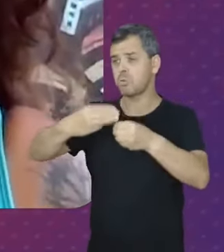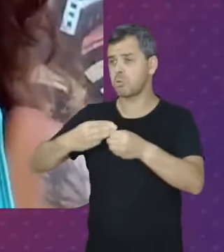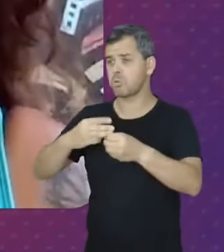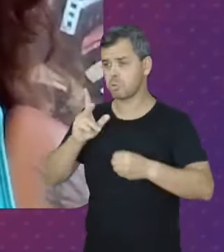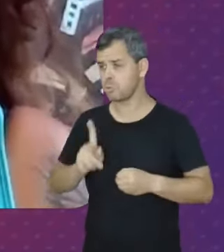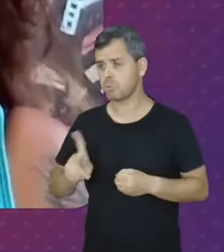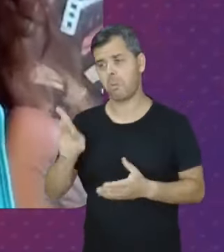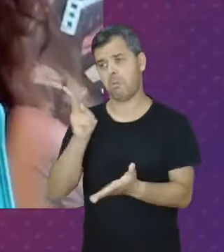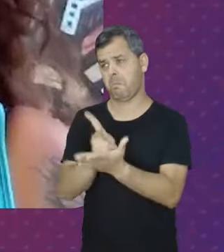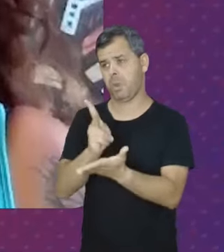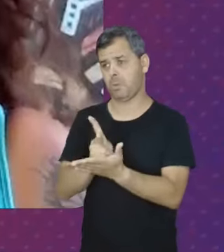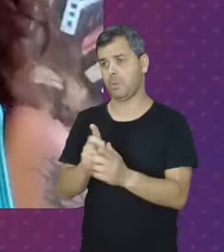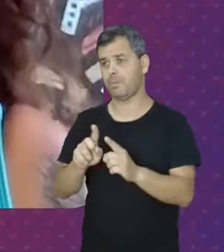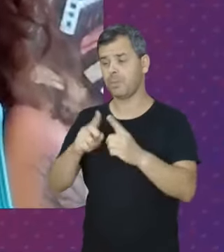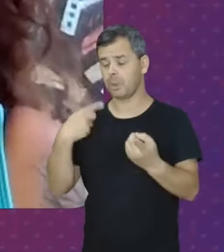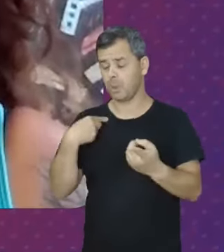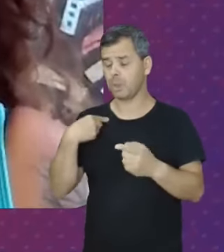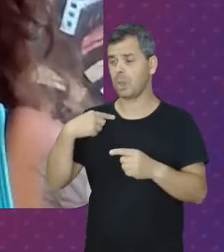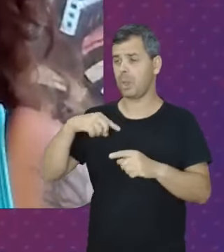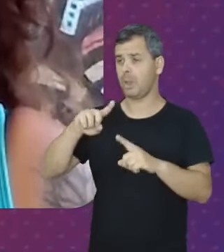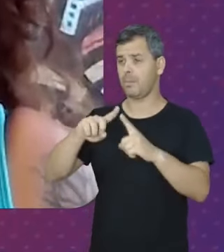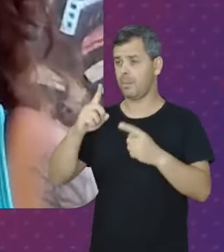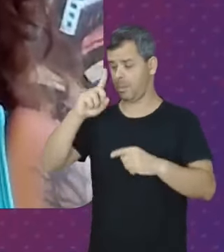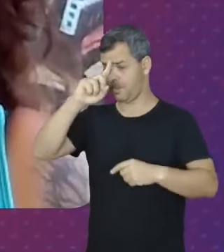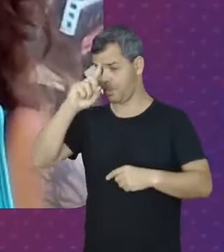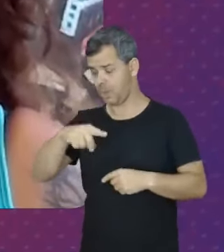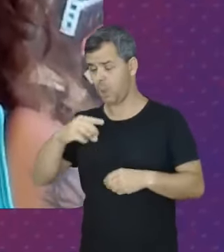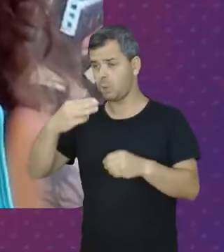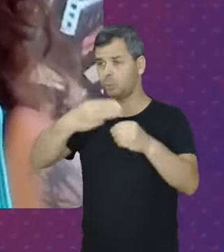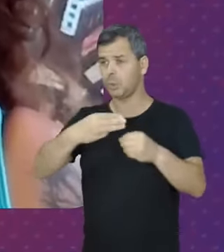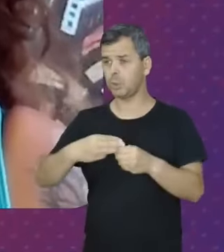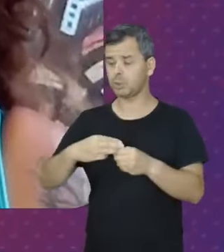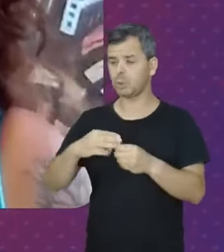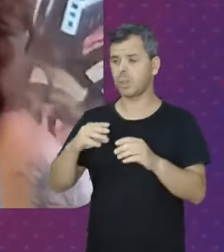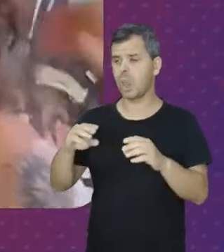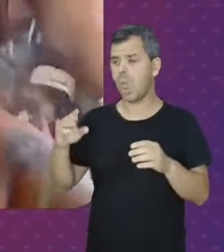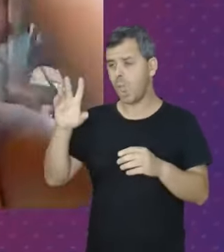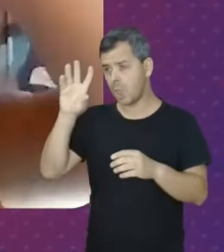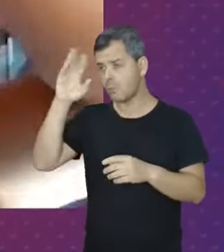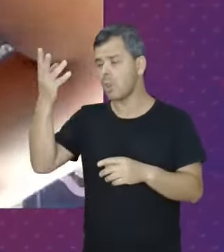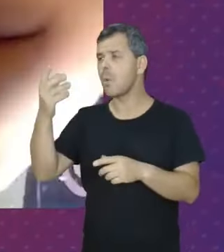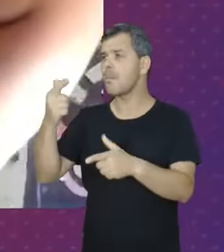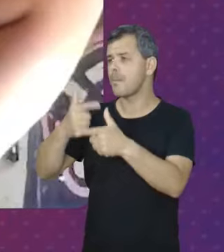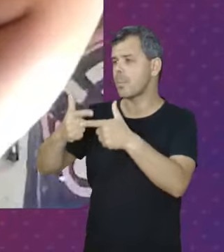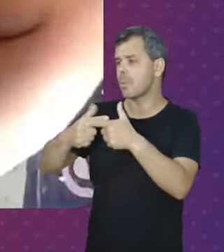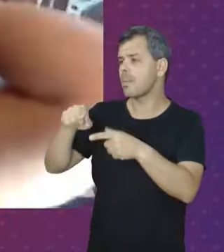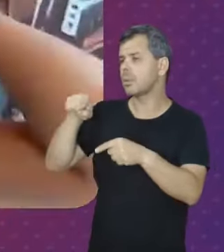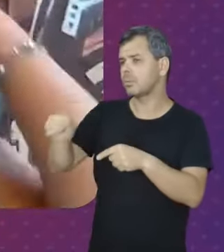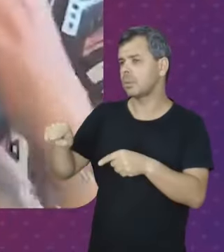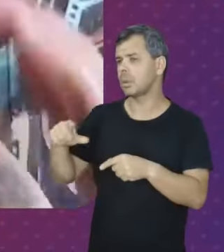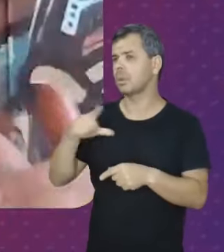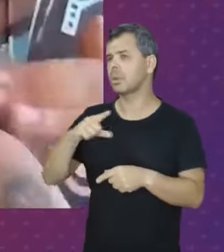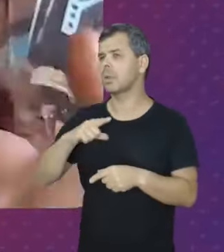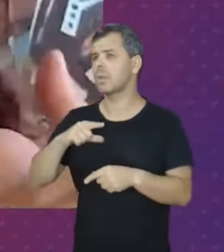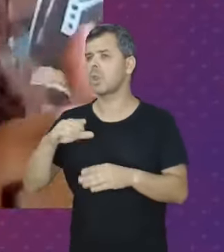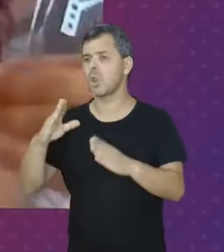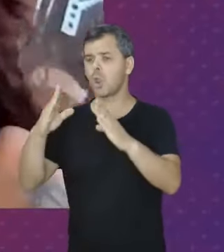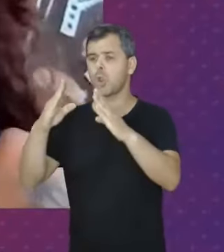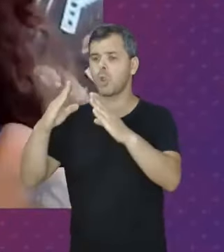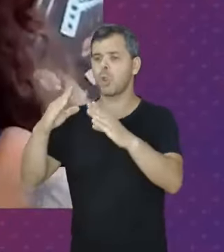jeito. Então, ele tem que demandar ao município os buracos que tem. Então, por exemplo, lá tem um buraco de creche,